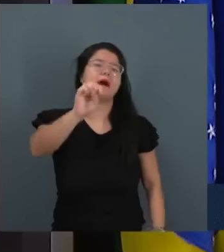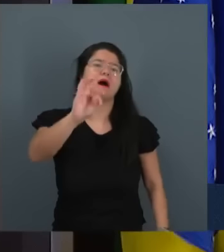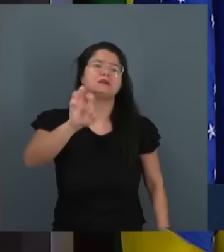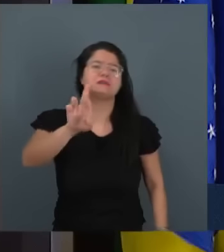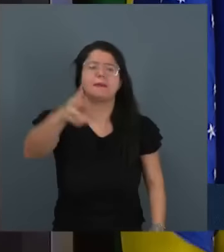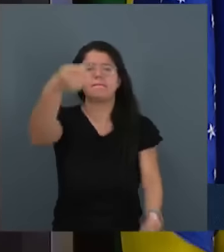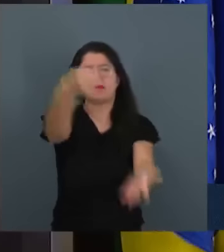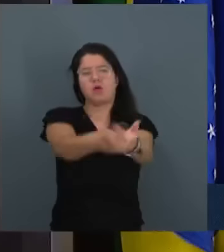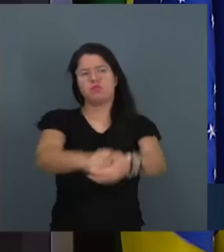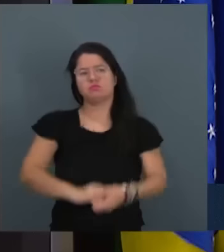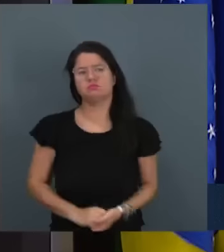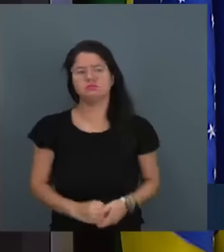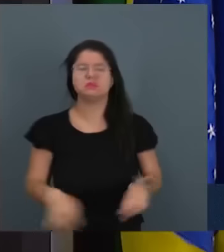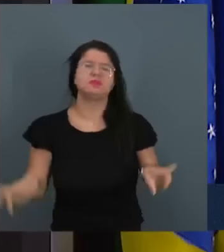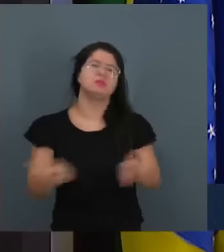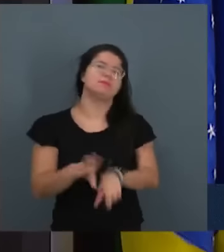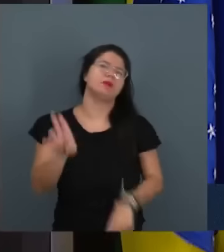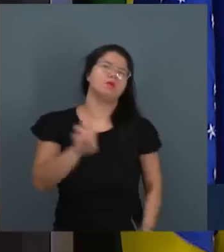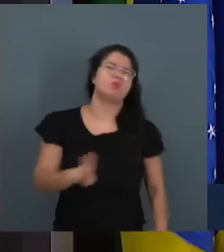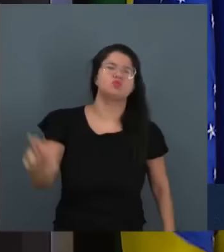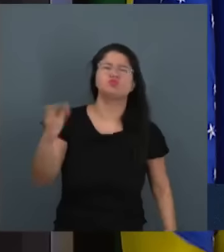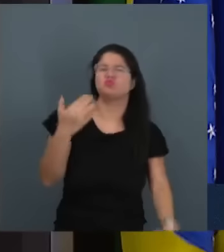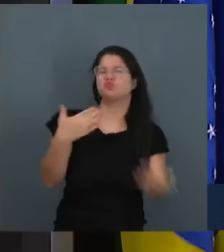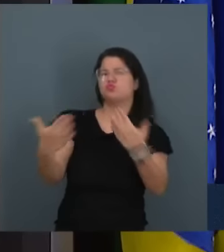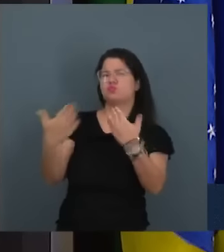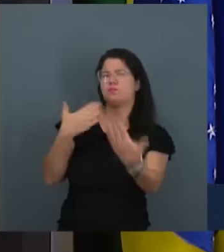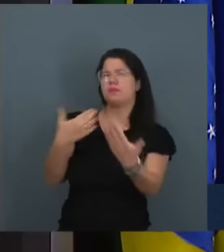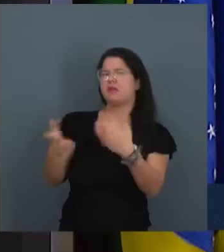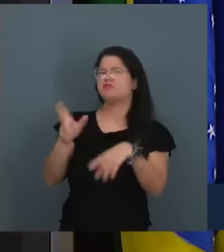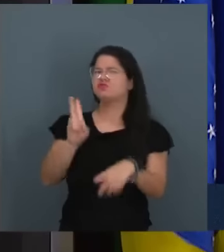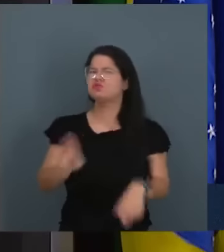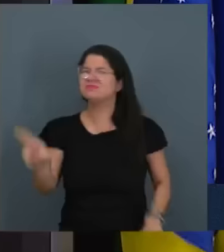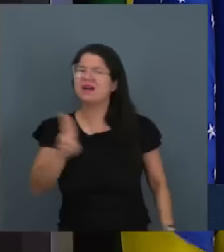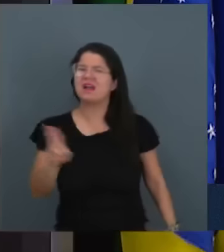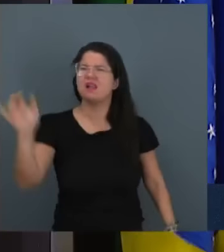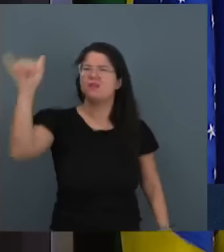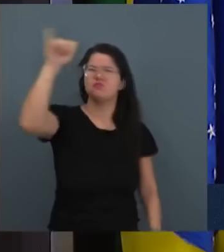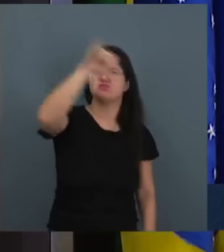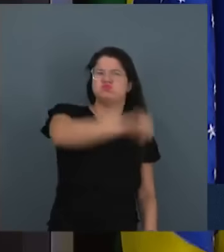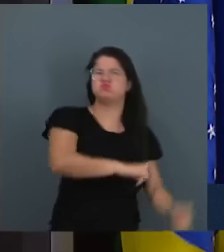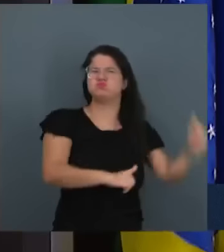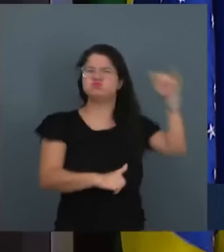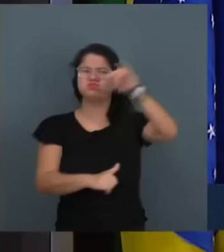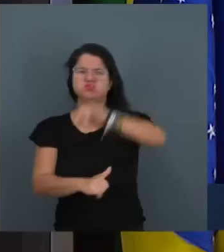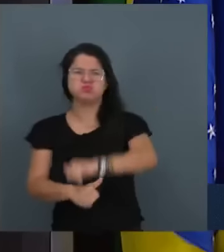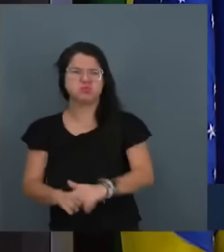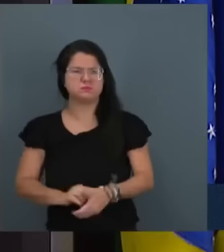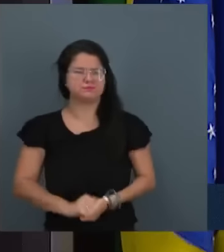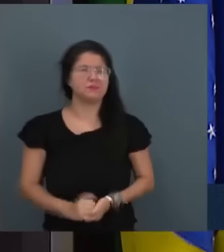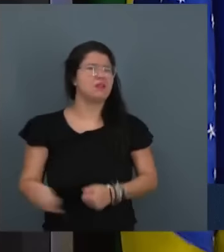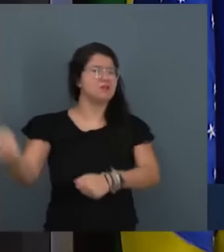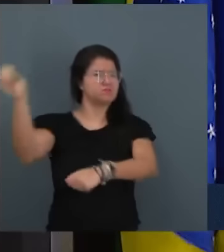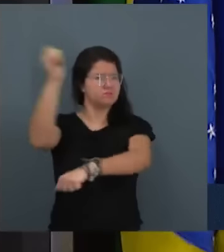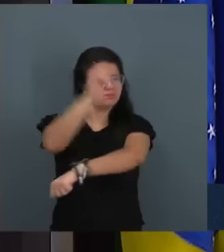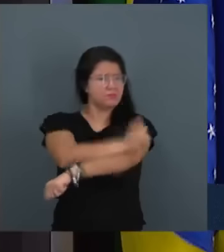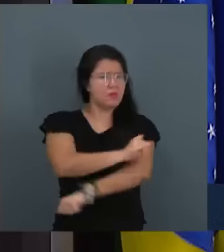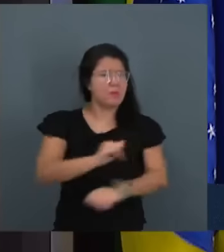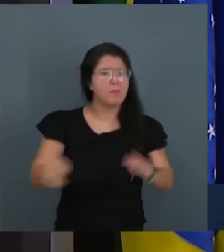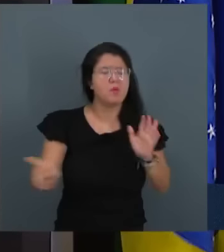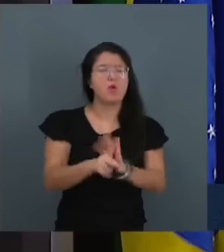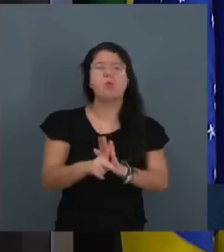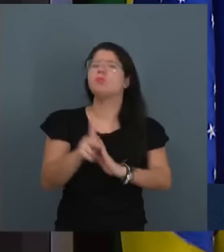Isso sem falar no uso frequente e suspeito de jatinhos. Jatinhos, inclusive, de propriedade do